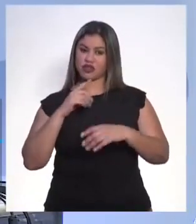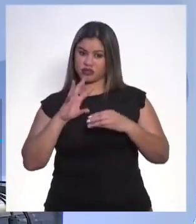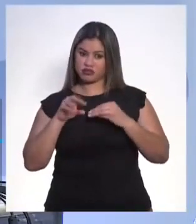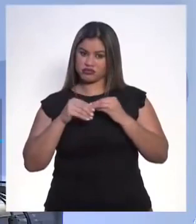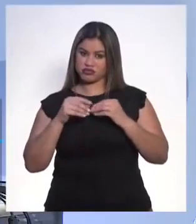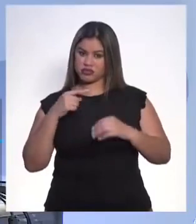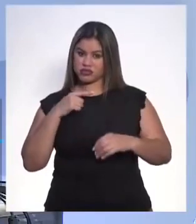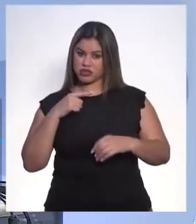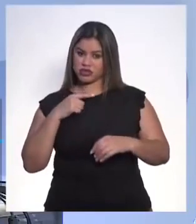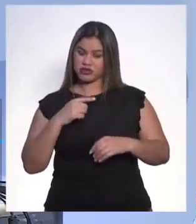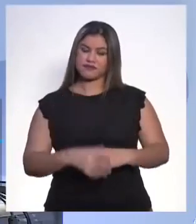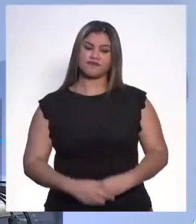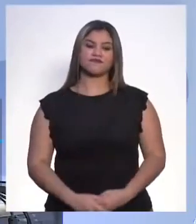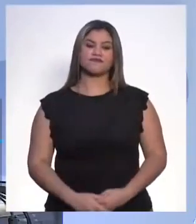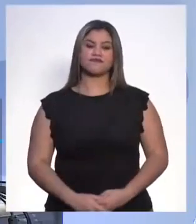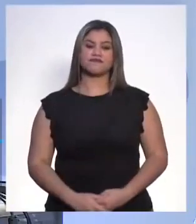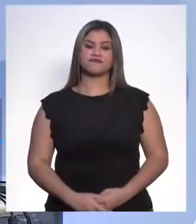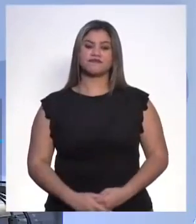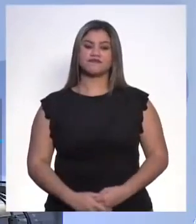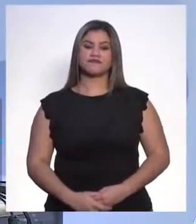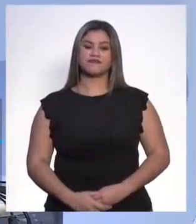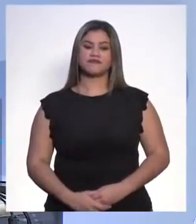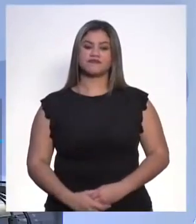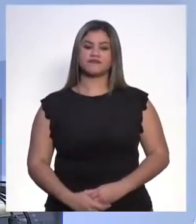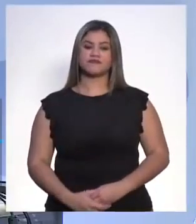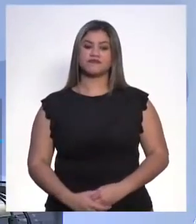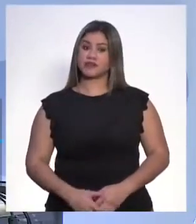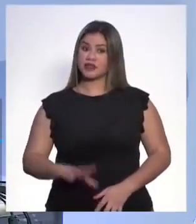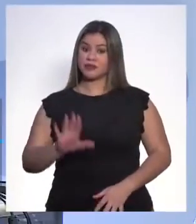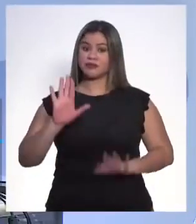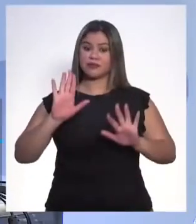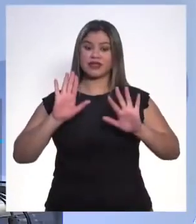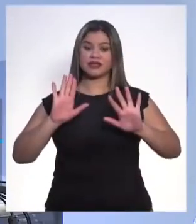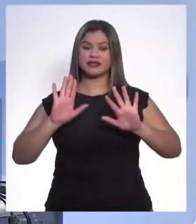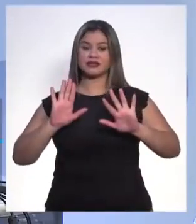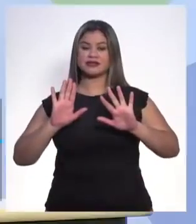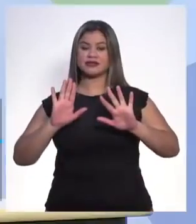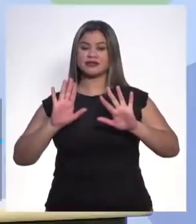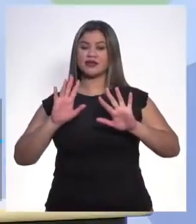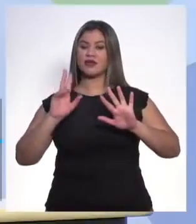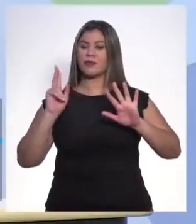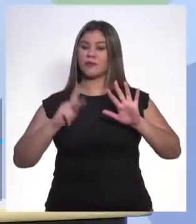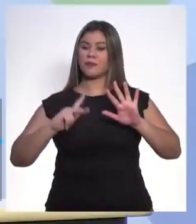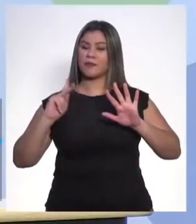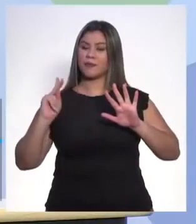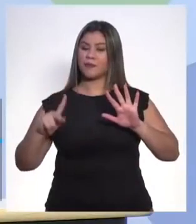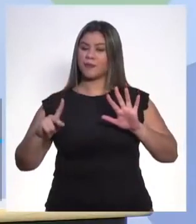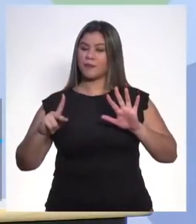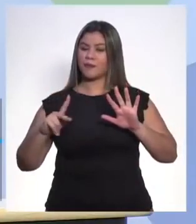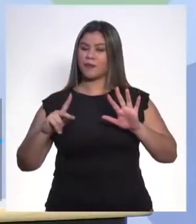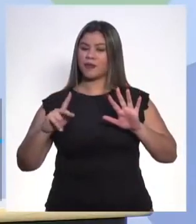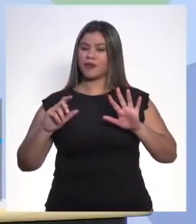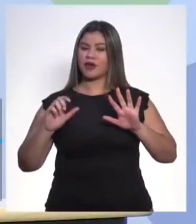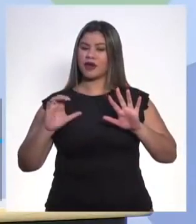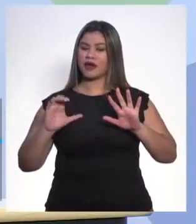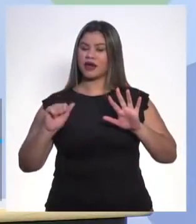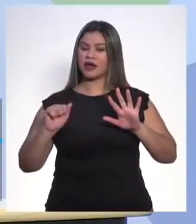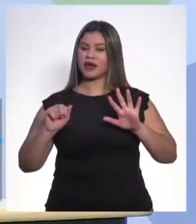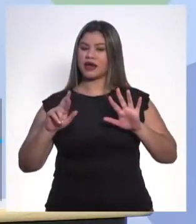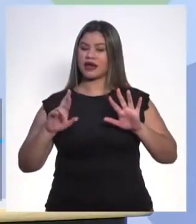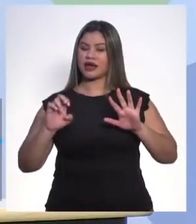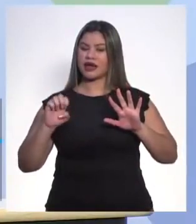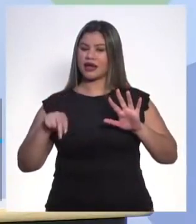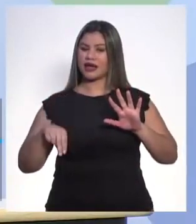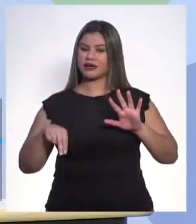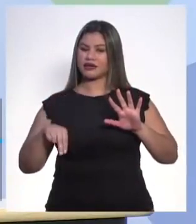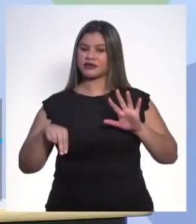Acho que não, né? Não. Mas respondendo a 3, para Peraí, tem. A da Pro Carelena. Karen Helena, deve ser